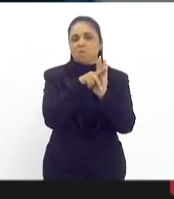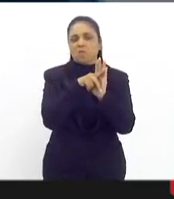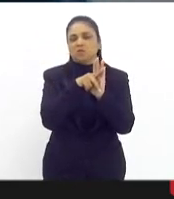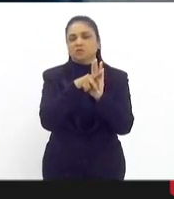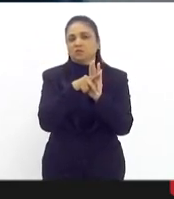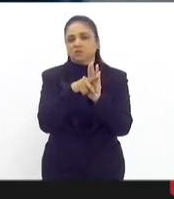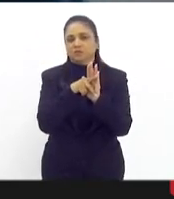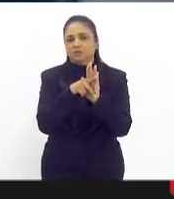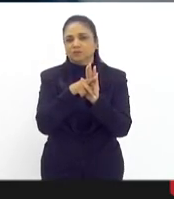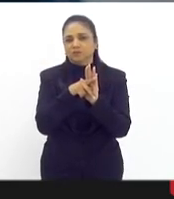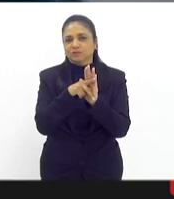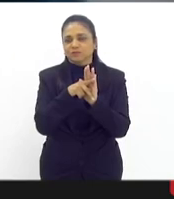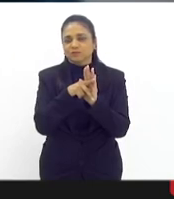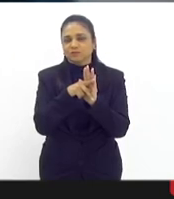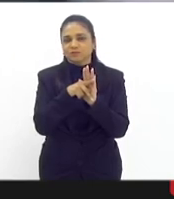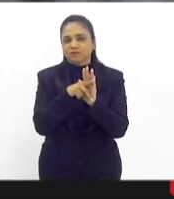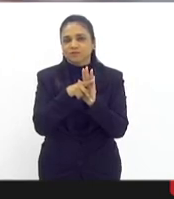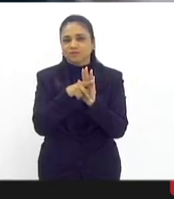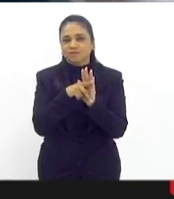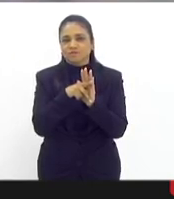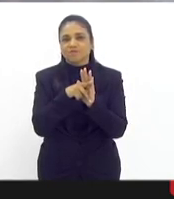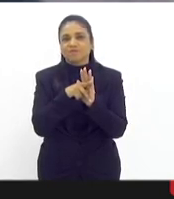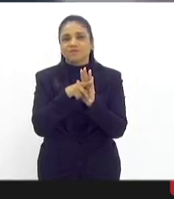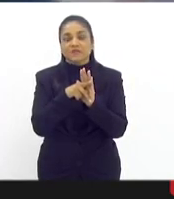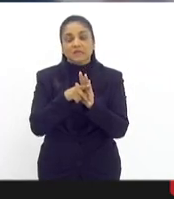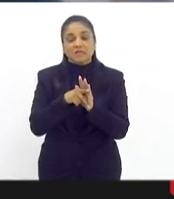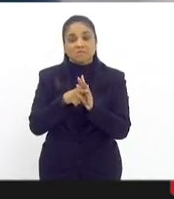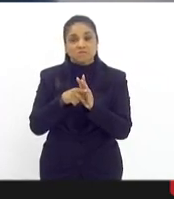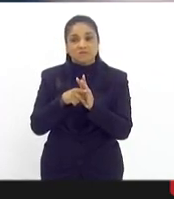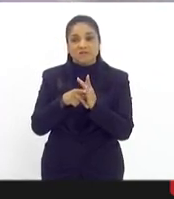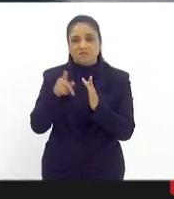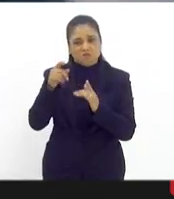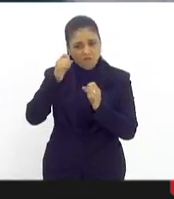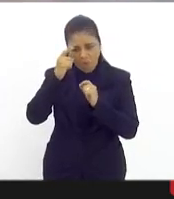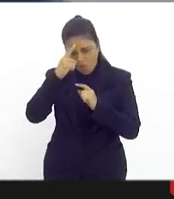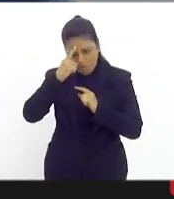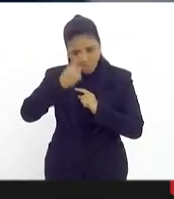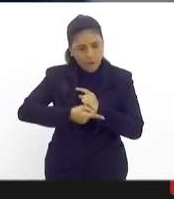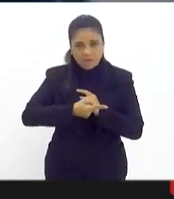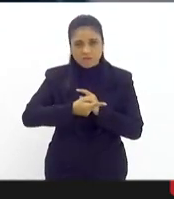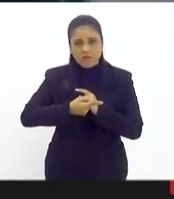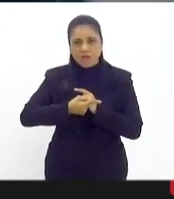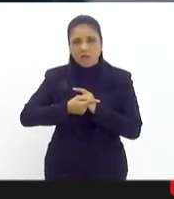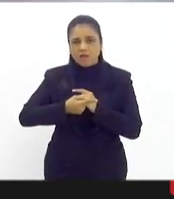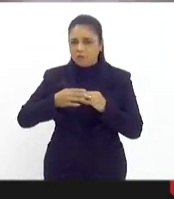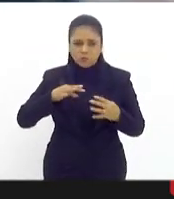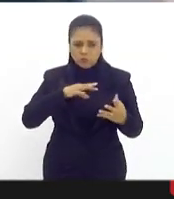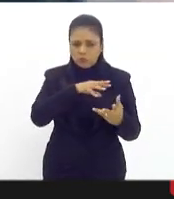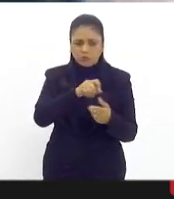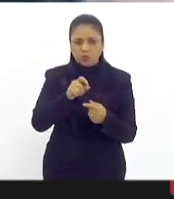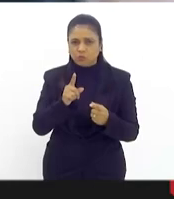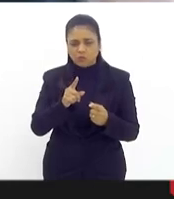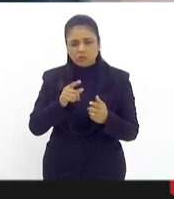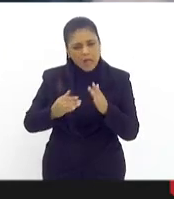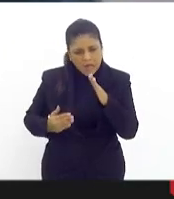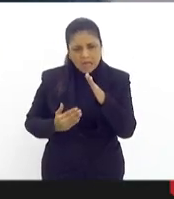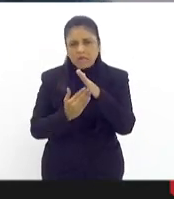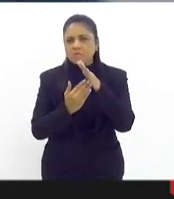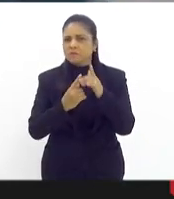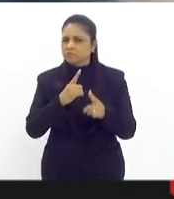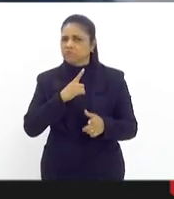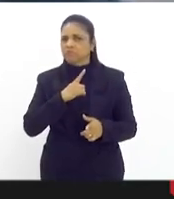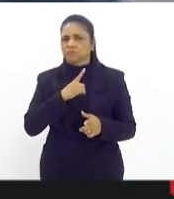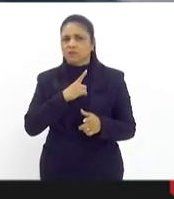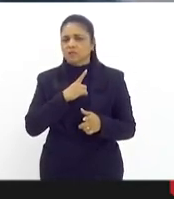Vamos aprovar esse projeto e eles não vão mandar na cabeça do mundo todo. Tem limites. Ninguém